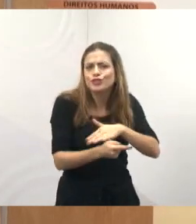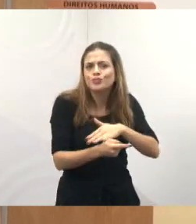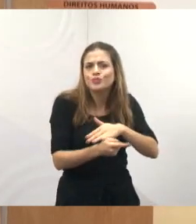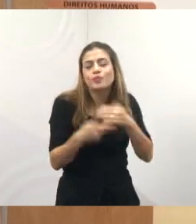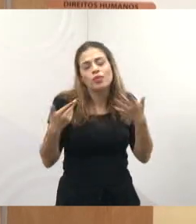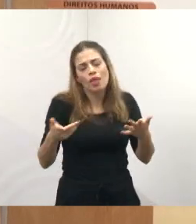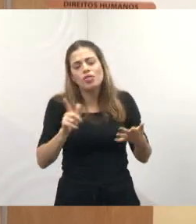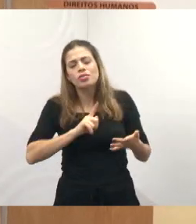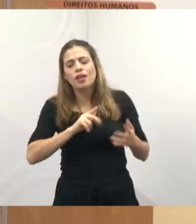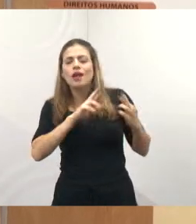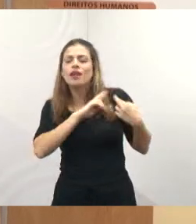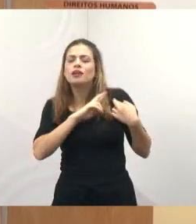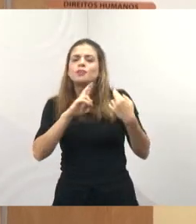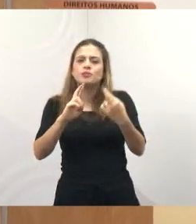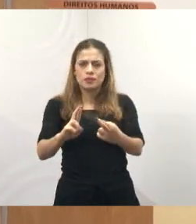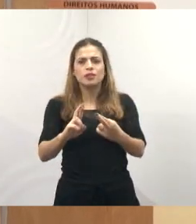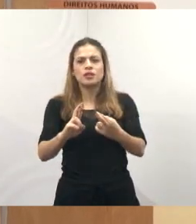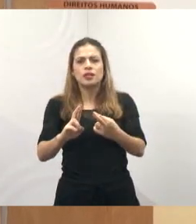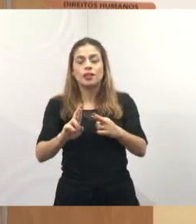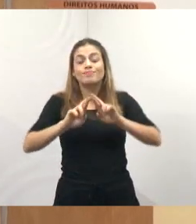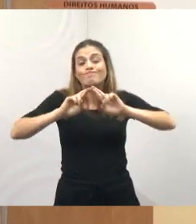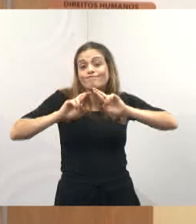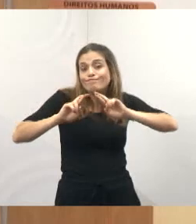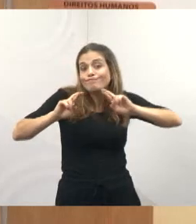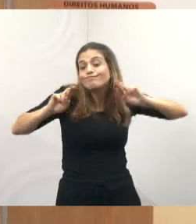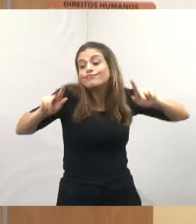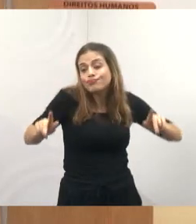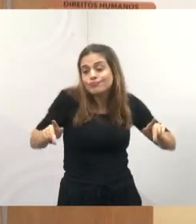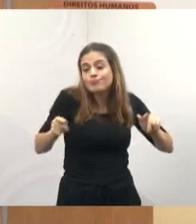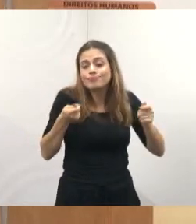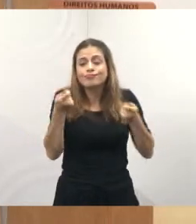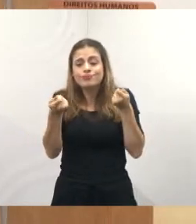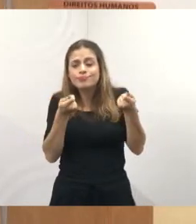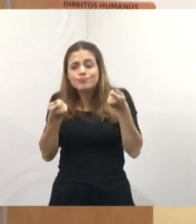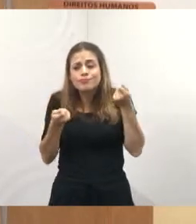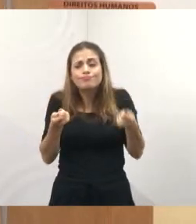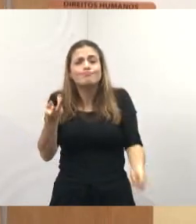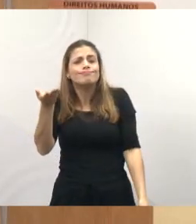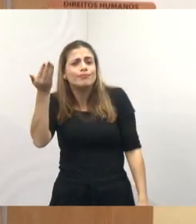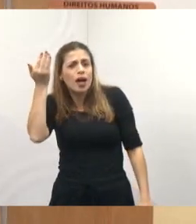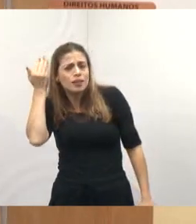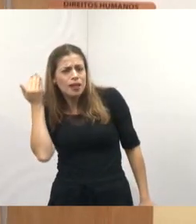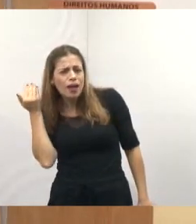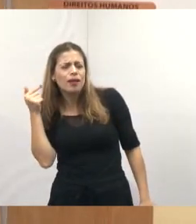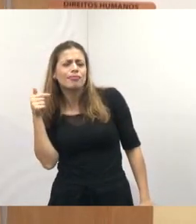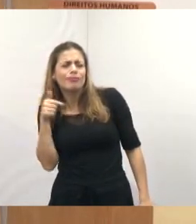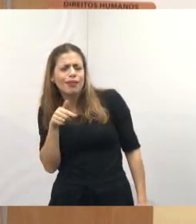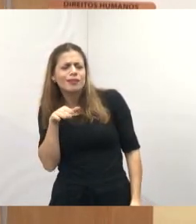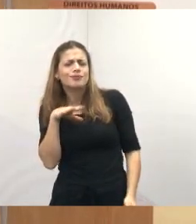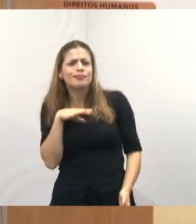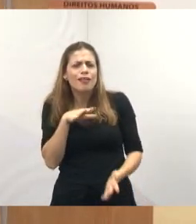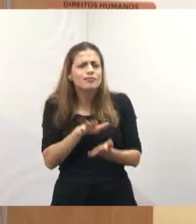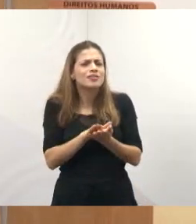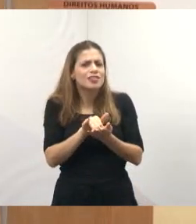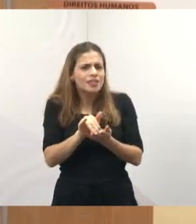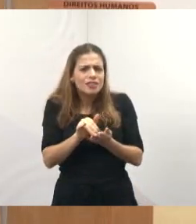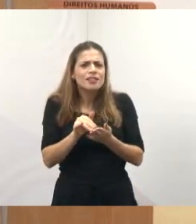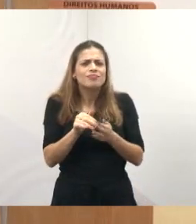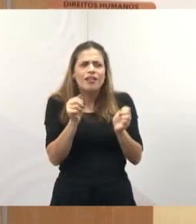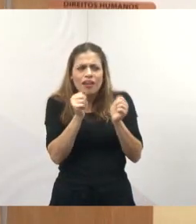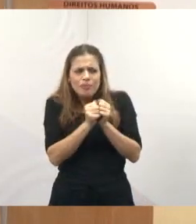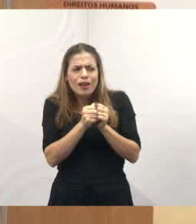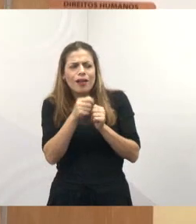responsabilidade, né, diferente de outras administrações que passaram por Jacareí, a gente sempre acompanhava e via